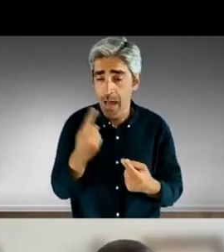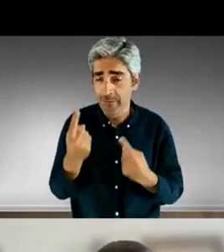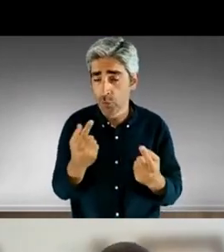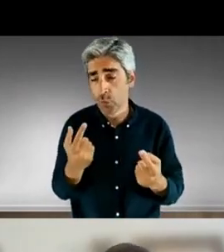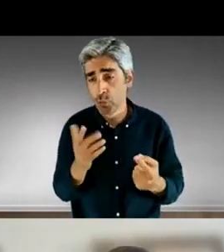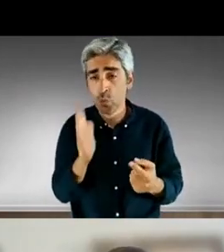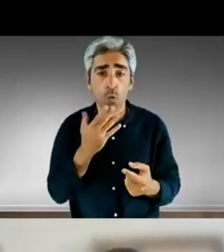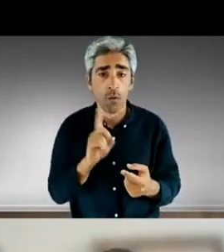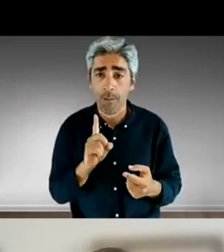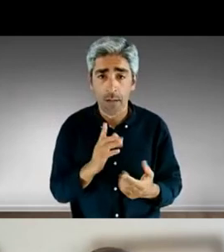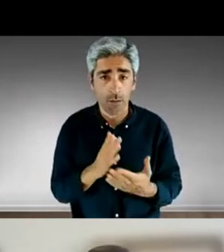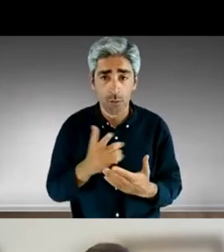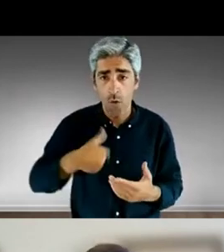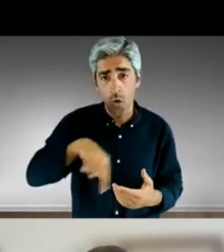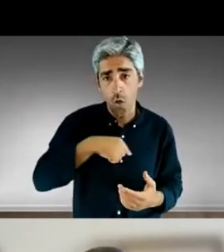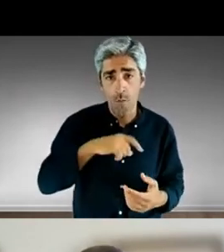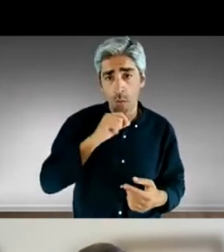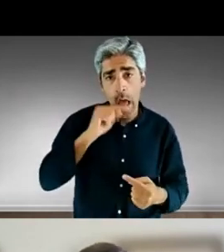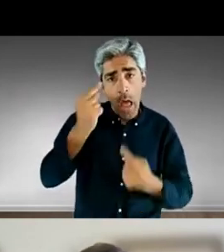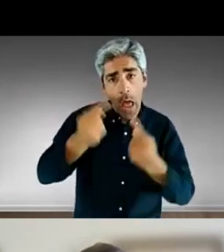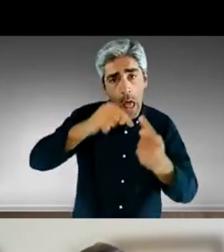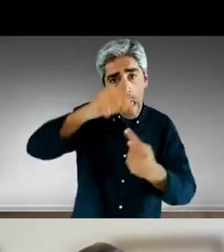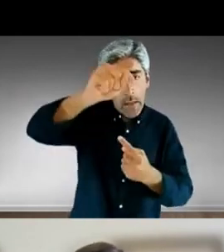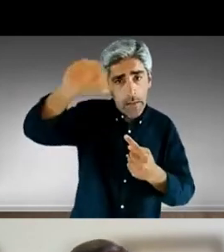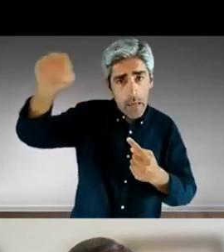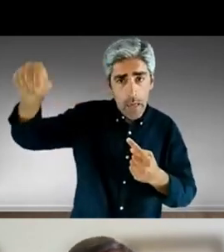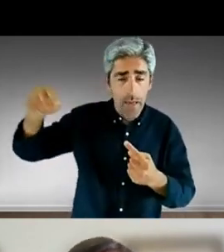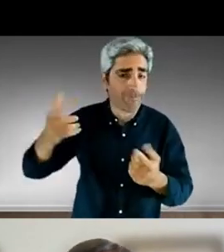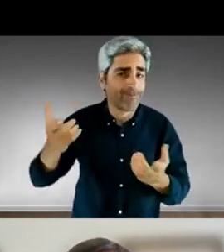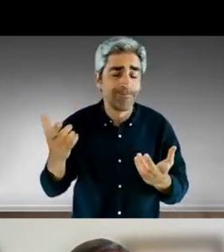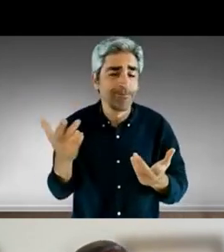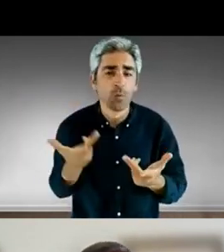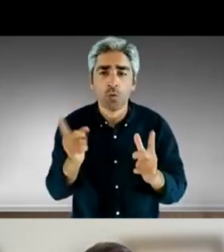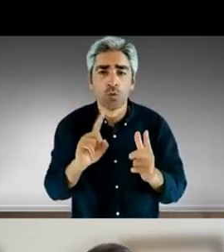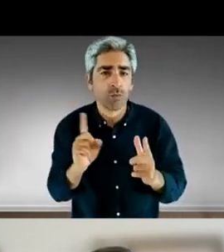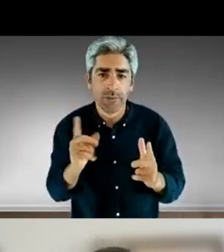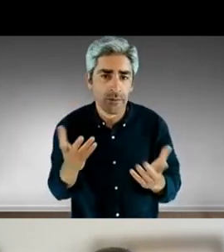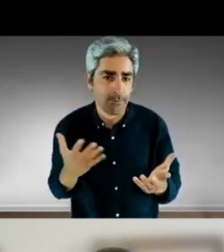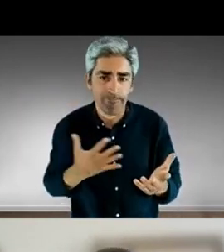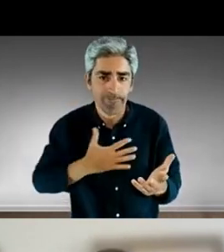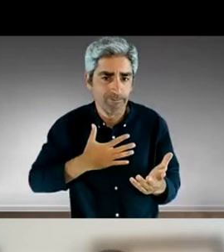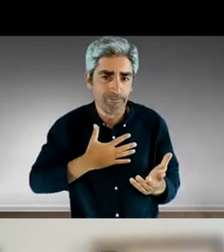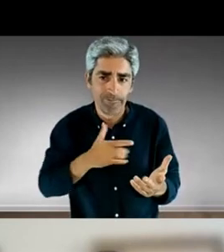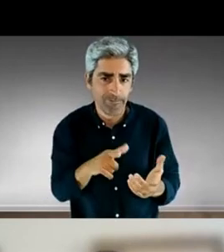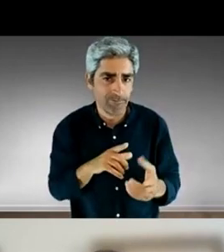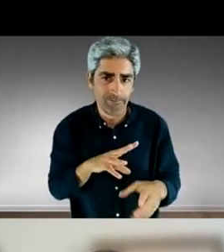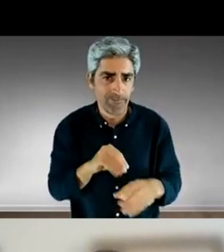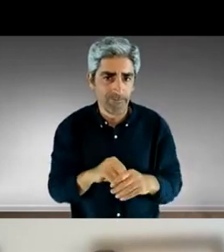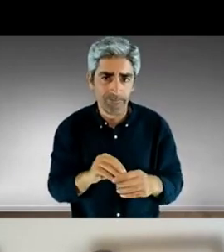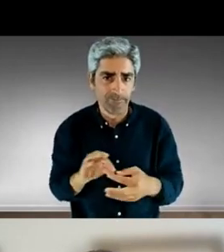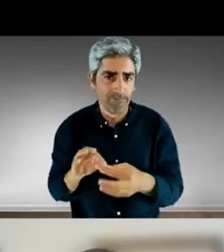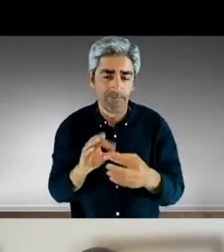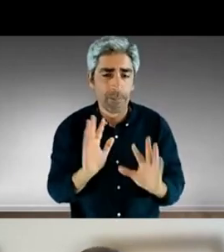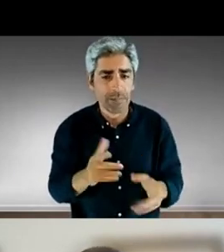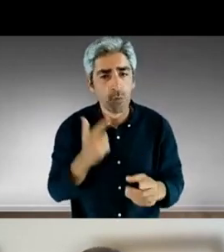de nós. Pode haver alguém ou algumas pessoas que não estejam disponíveis simplesmente para isso. E nós também temos que conhecer as